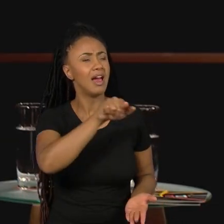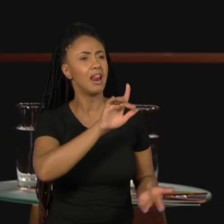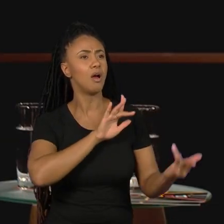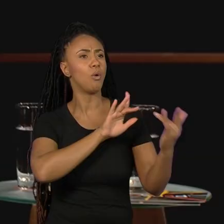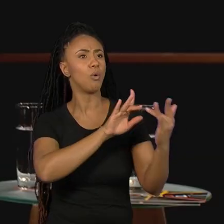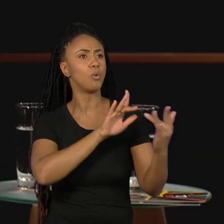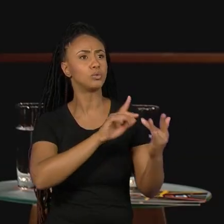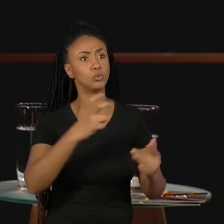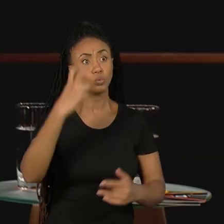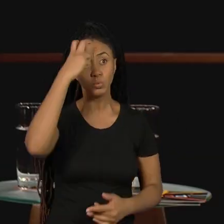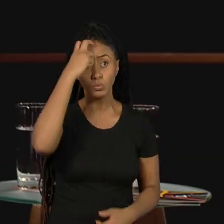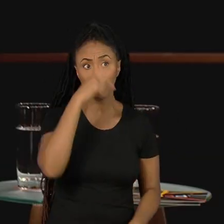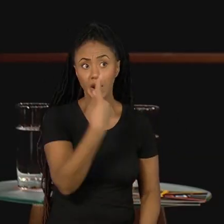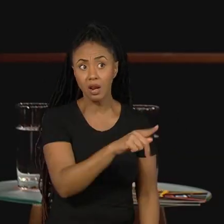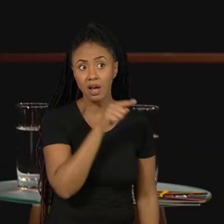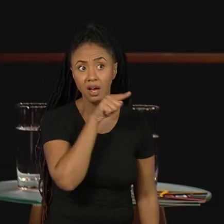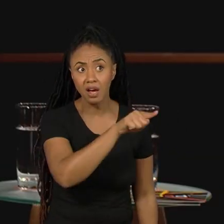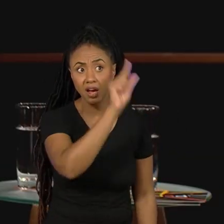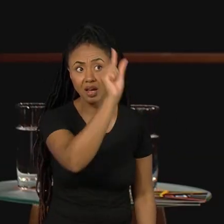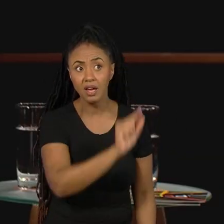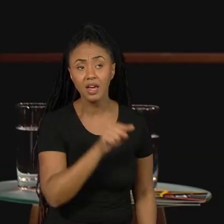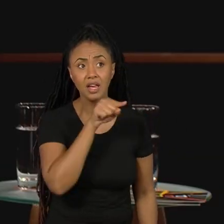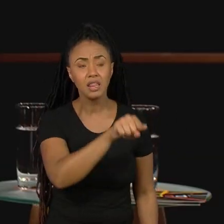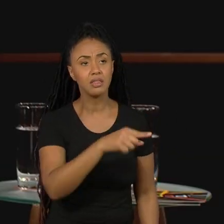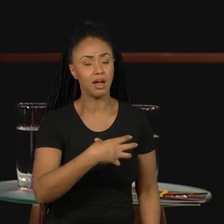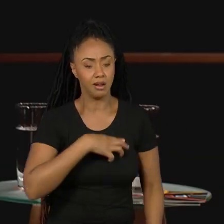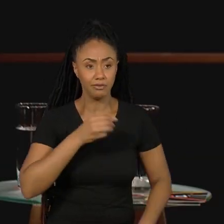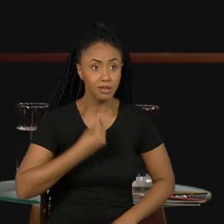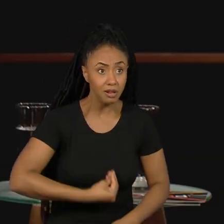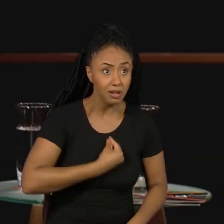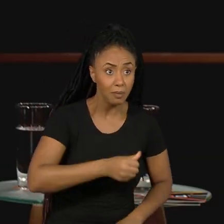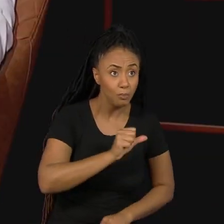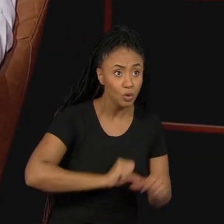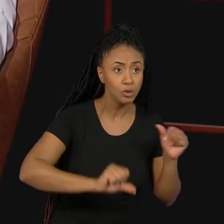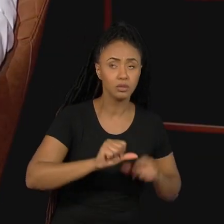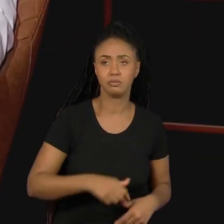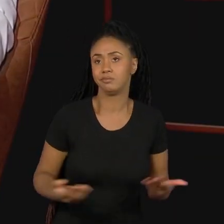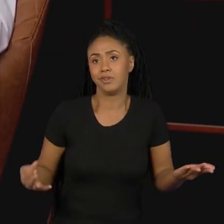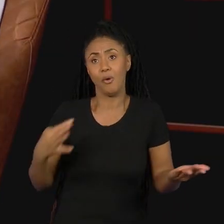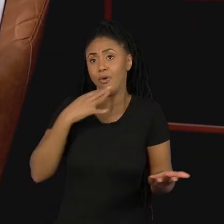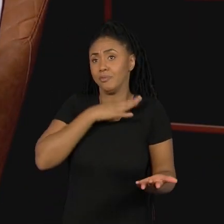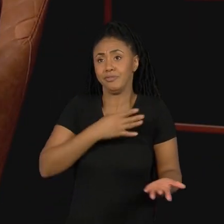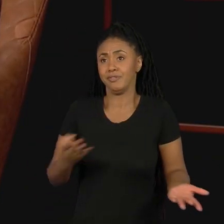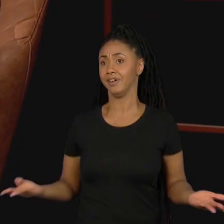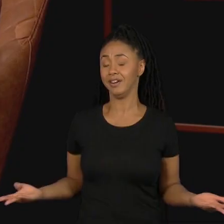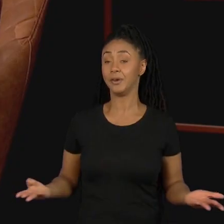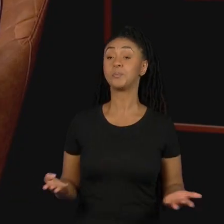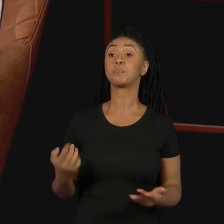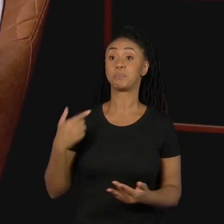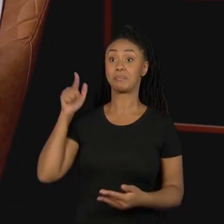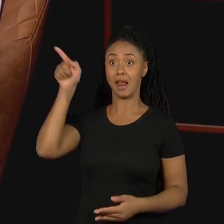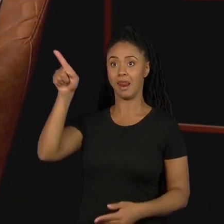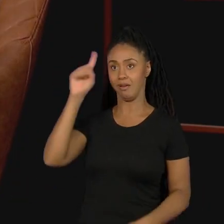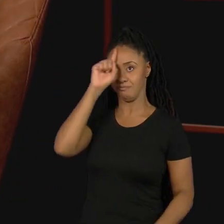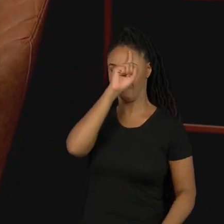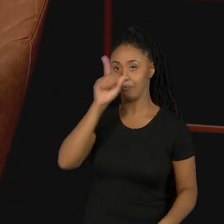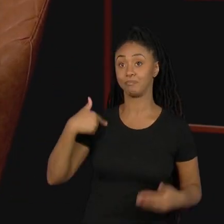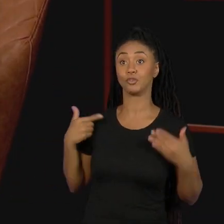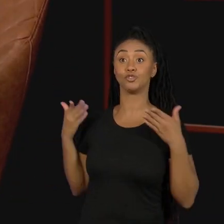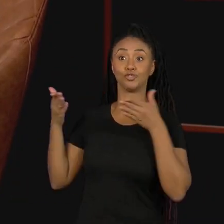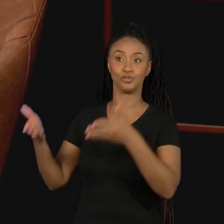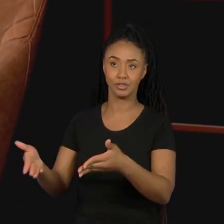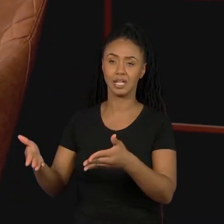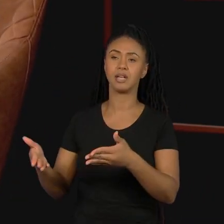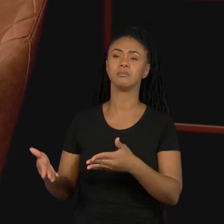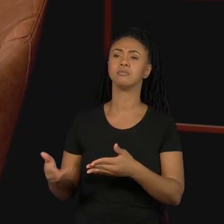a cultura na Itália mudou a sua vida. Querido, é óbvio. Quando eu cheguei, quando eu via lá o pessoal,